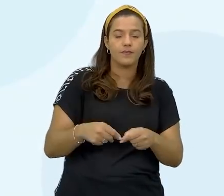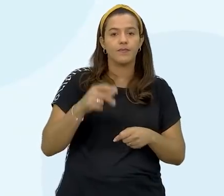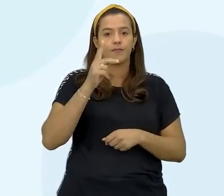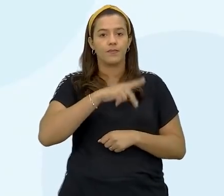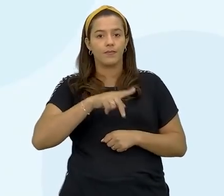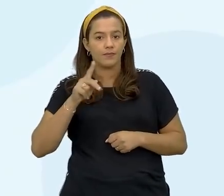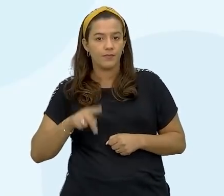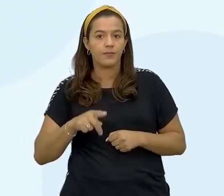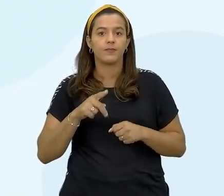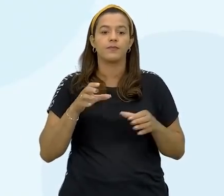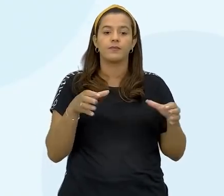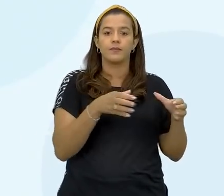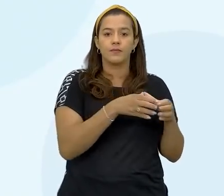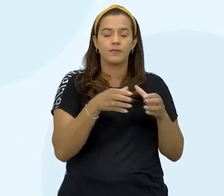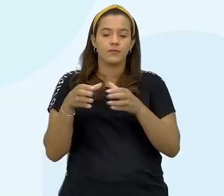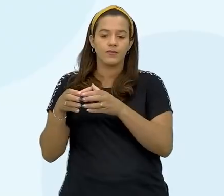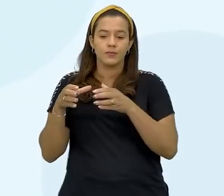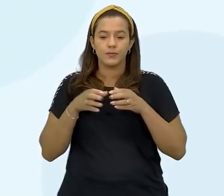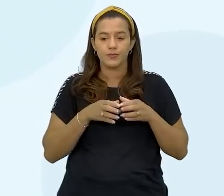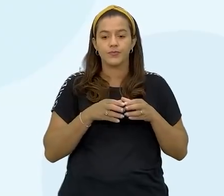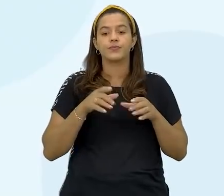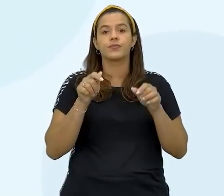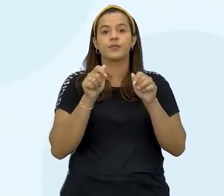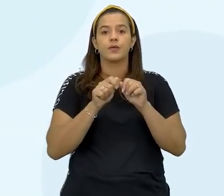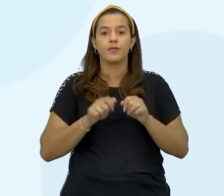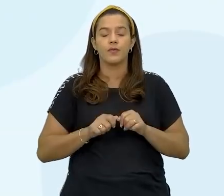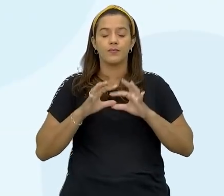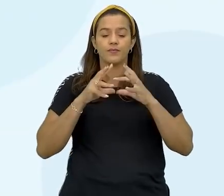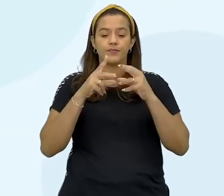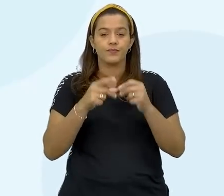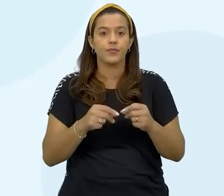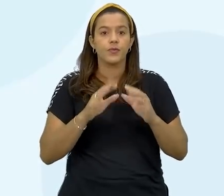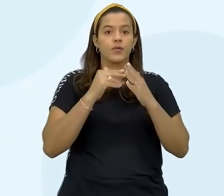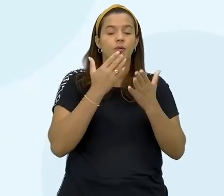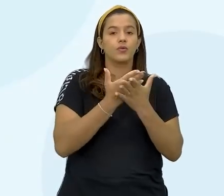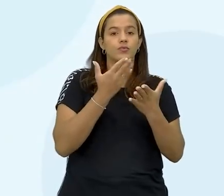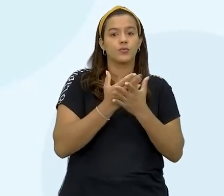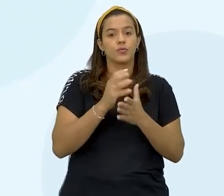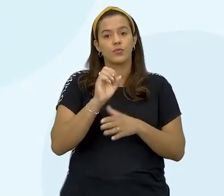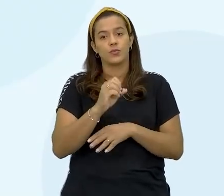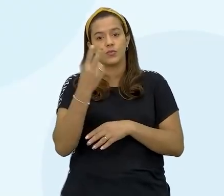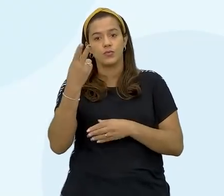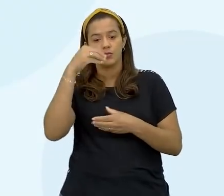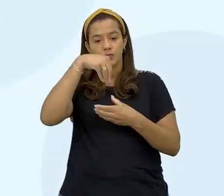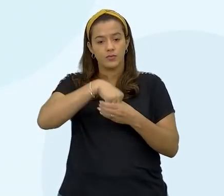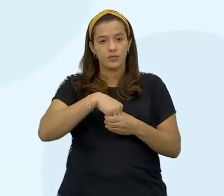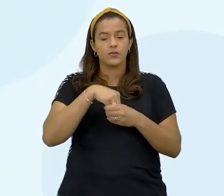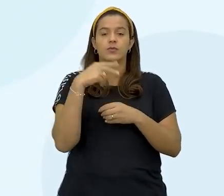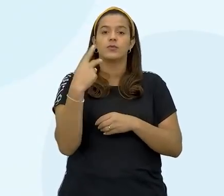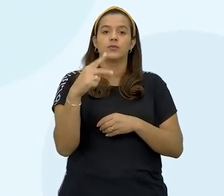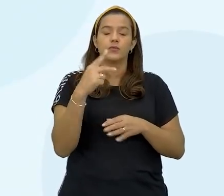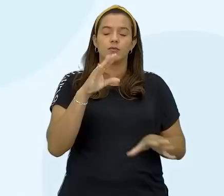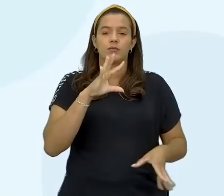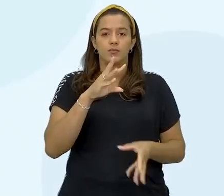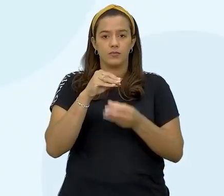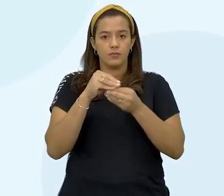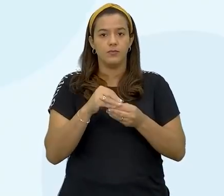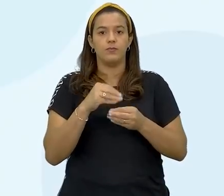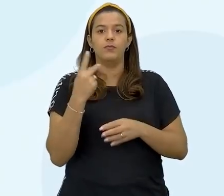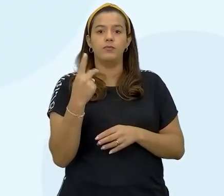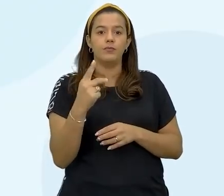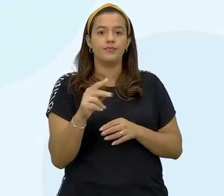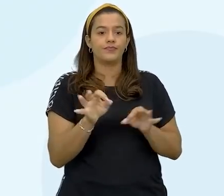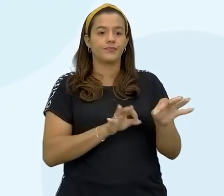professores, nesses agrupamentos que envolvem toda a escola, ou dentro do seu componente, dentro da sua